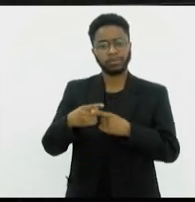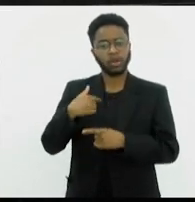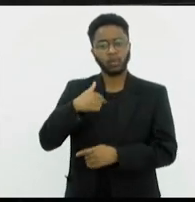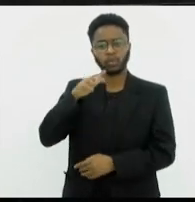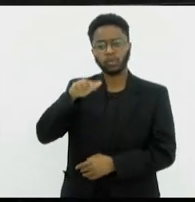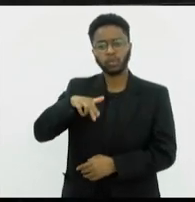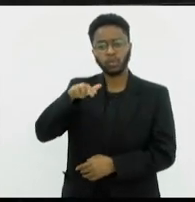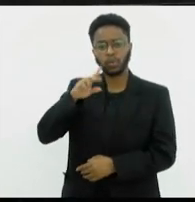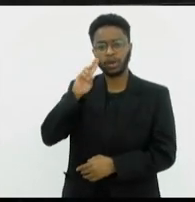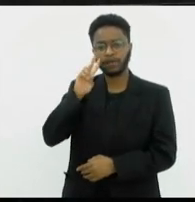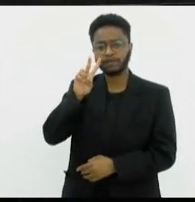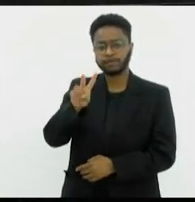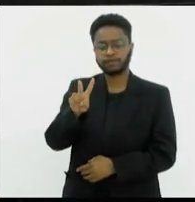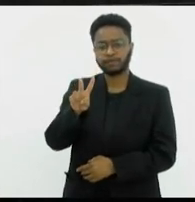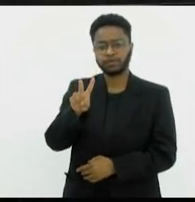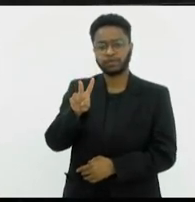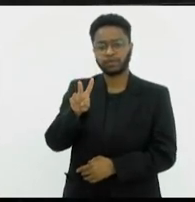alguém